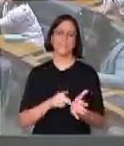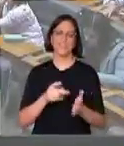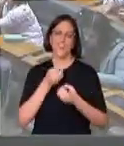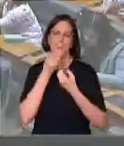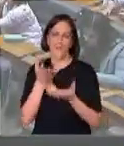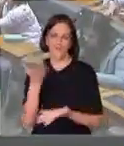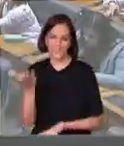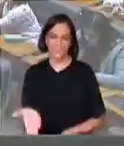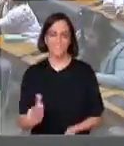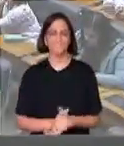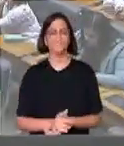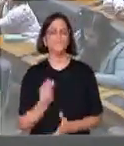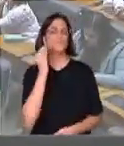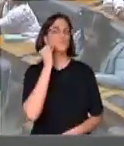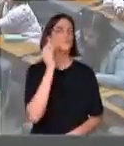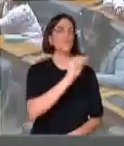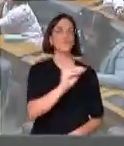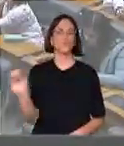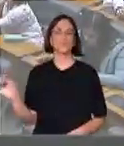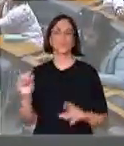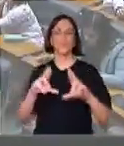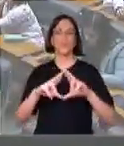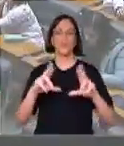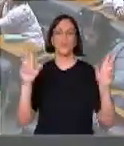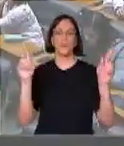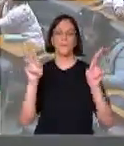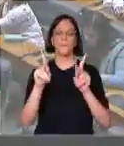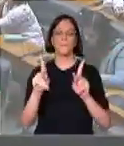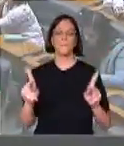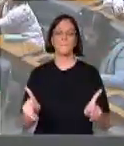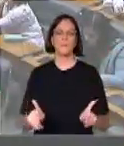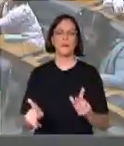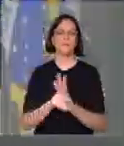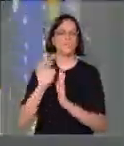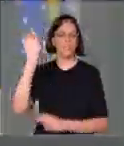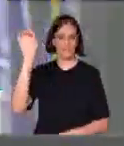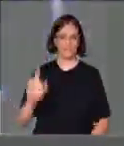o que o coração manda. Beijo no coração, Record! A paz de Deus!